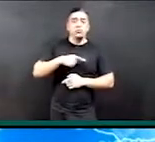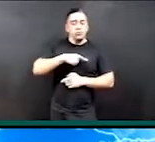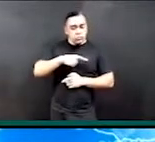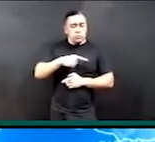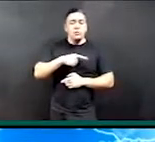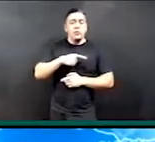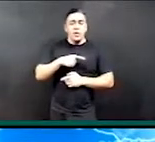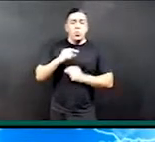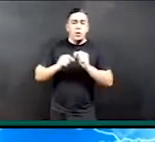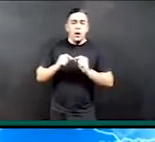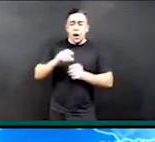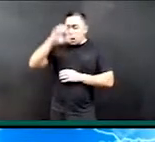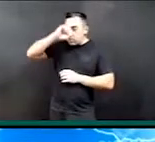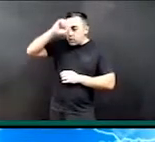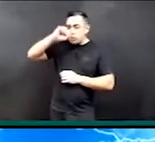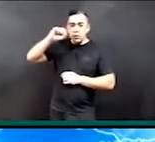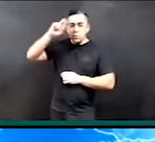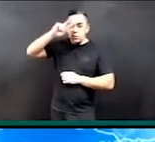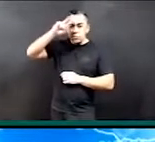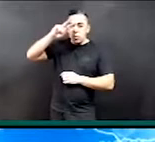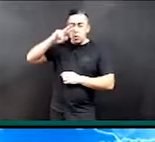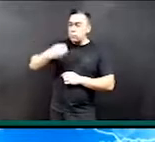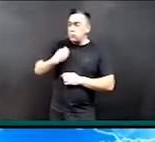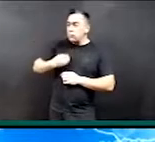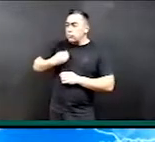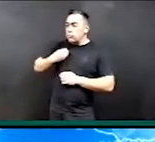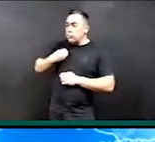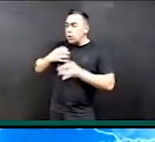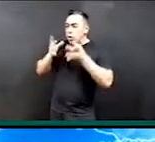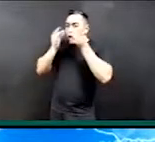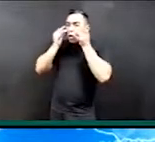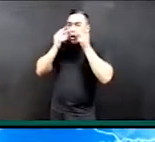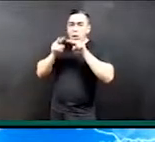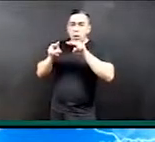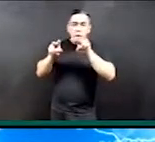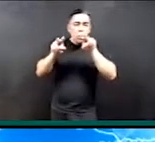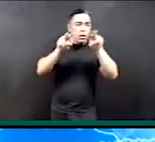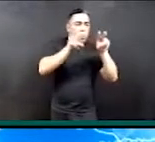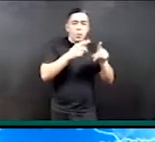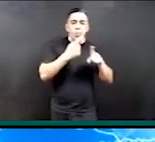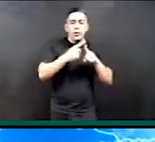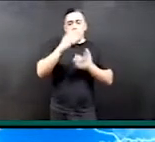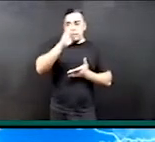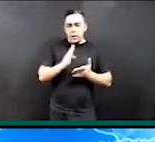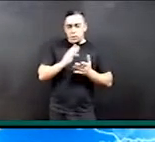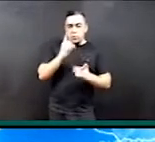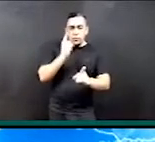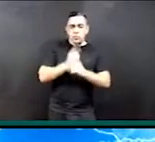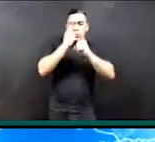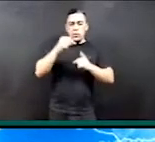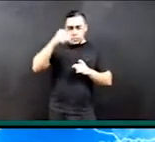eu tive uma aula de história ao ar livre, né? Porque o Brasil foi descoberto em